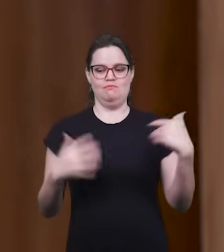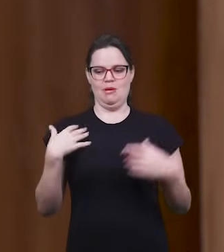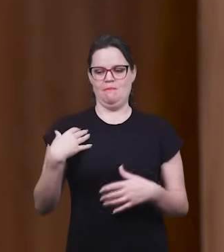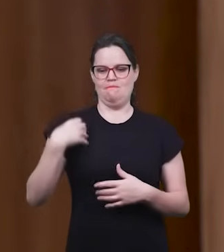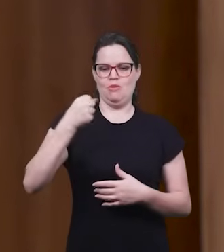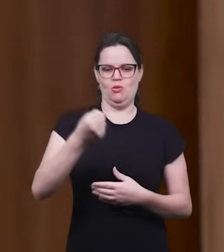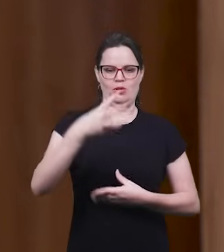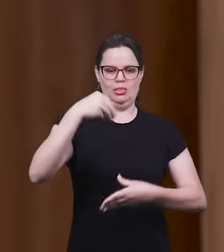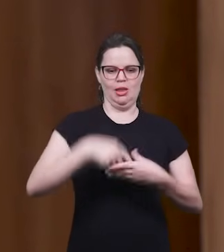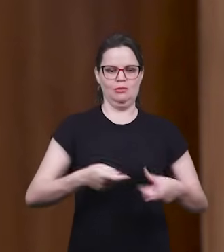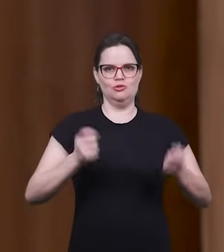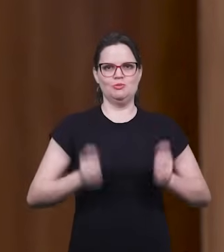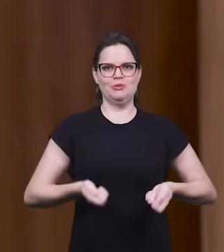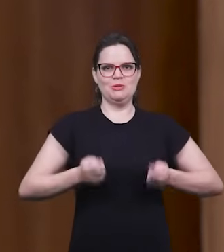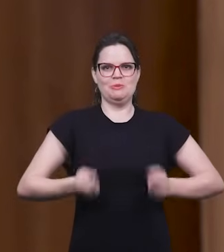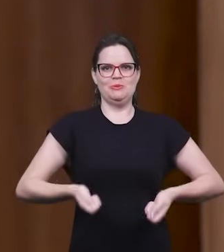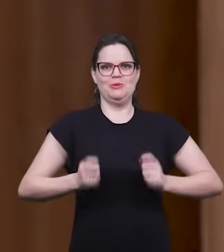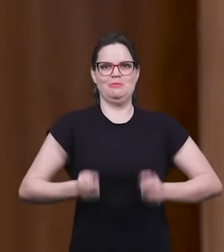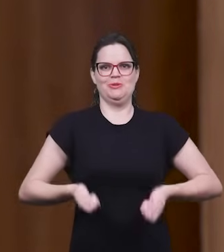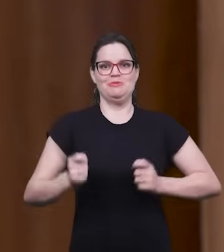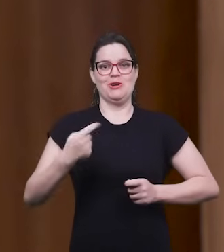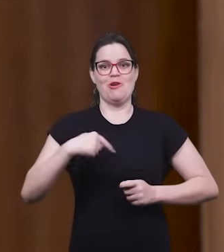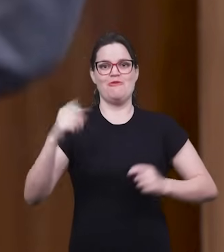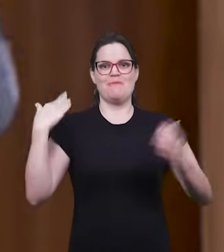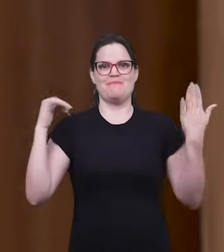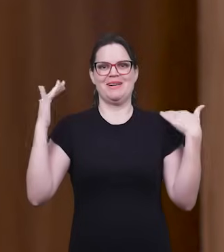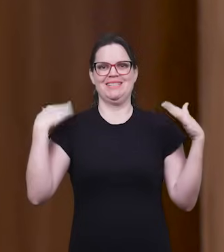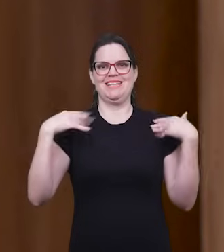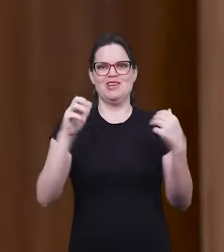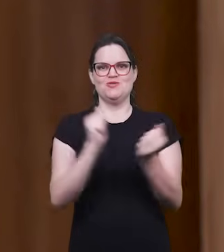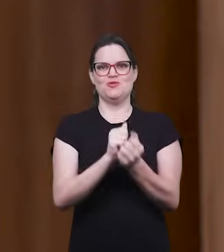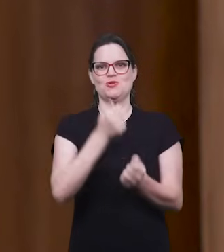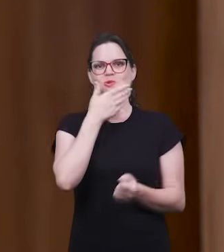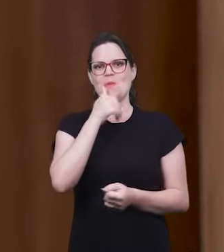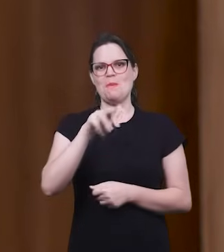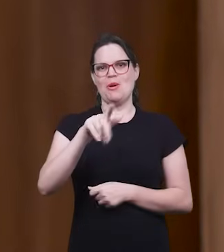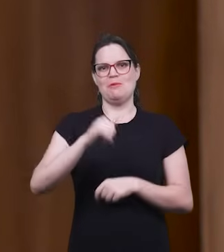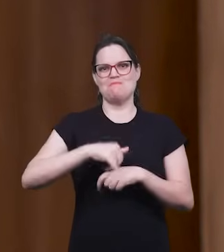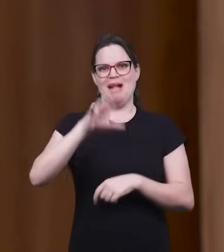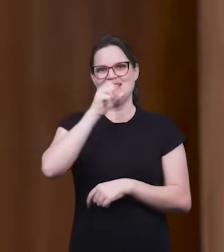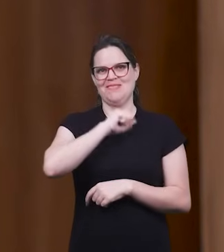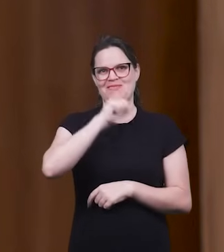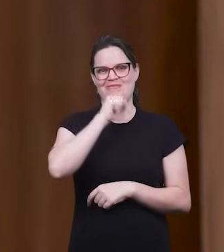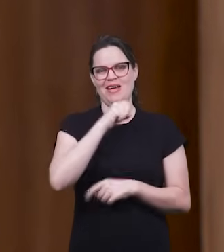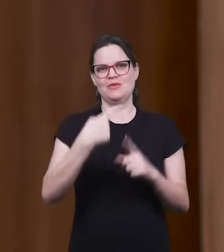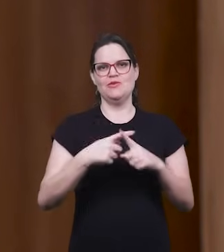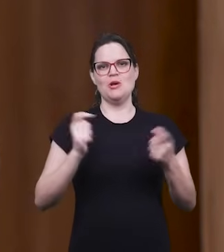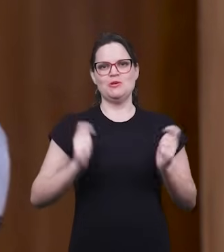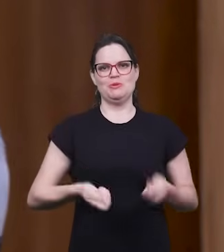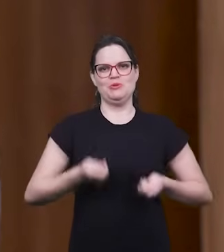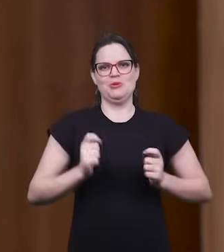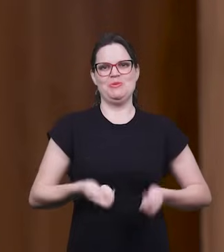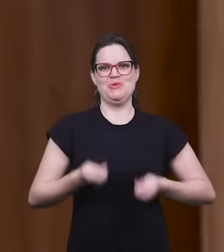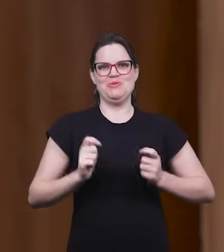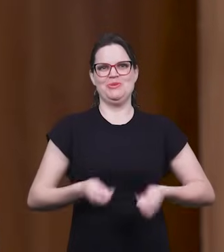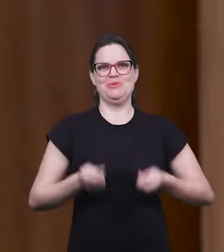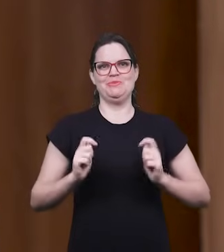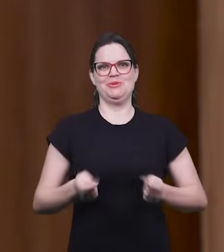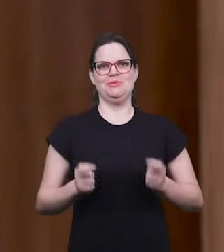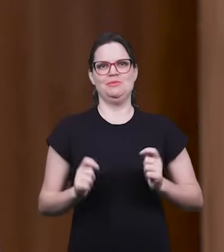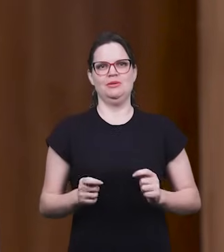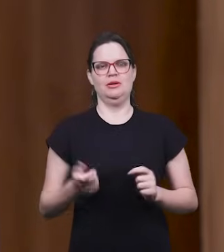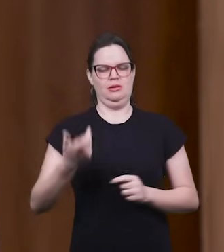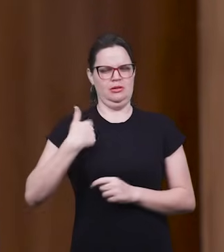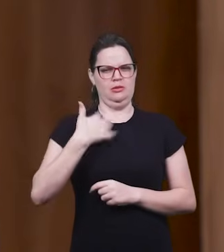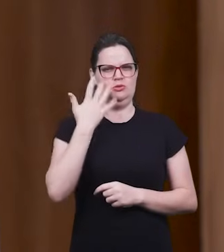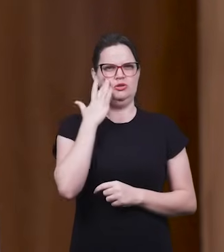tinha, para eu fui fazer um passeio. Meu irmão, que era mais velho, queria ir para o passeio, eu fiquei